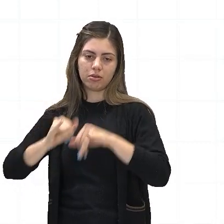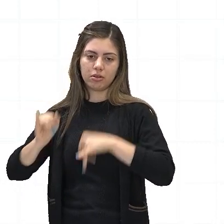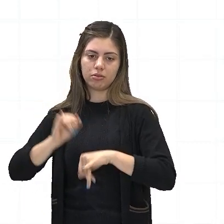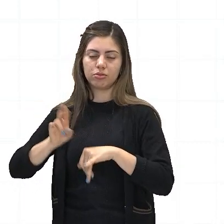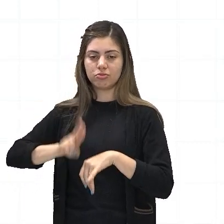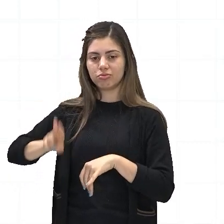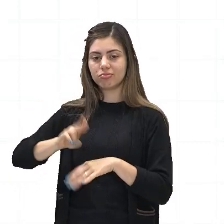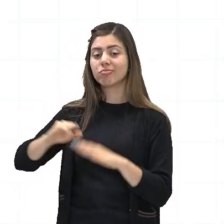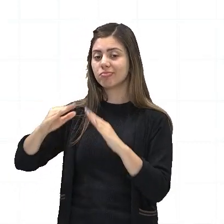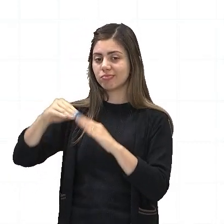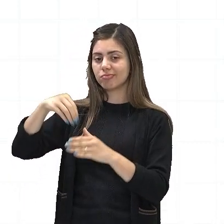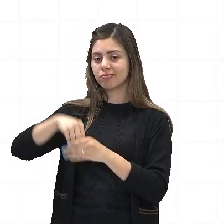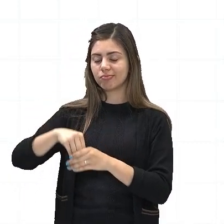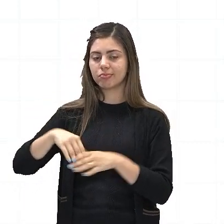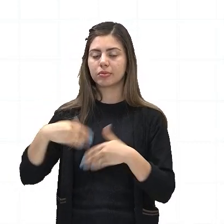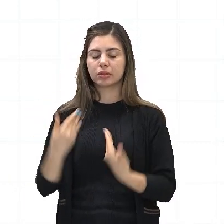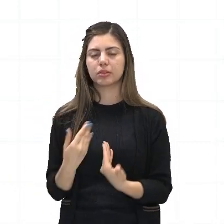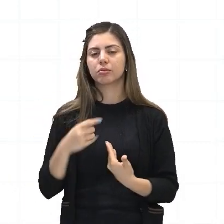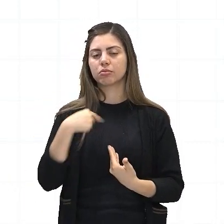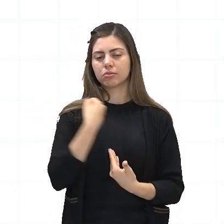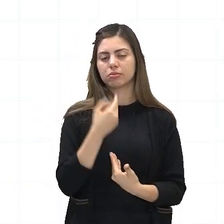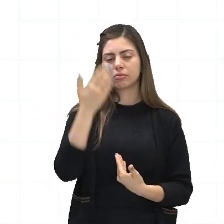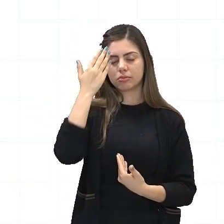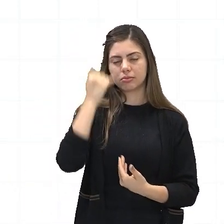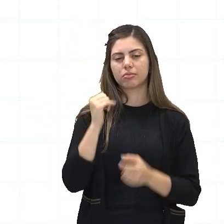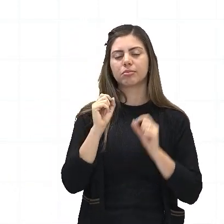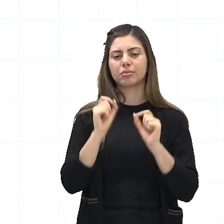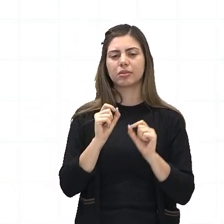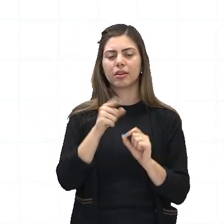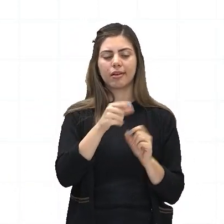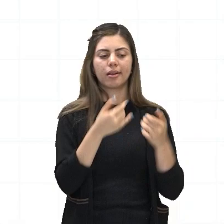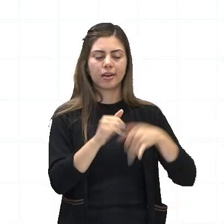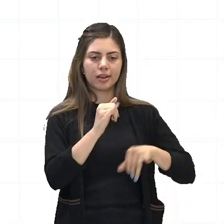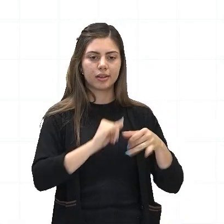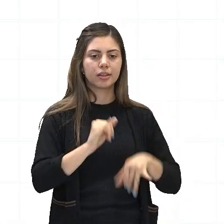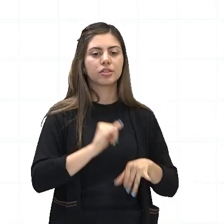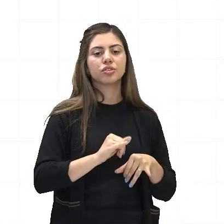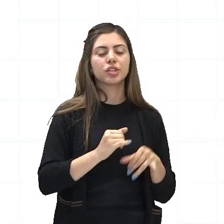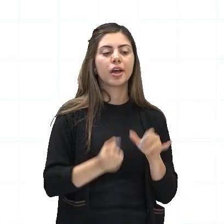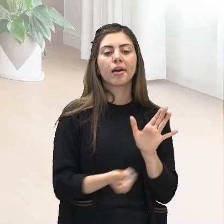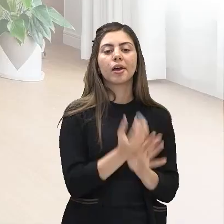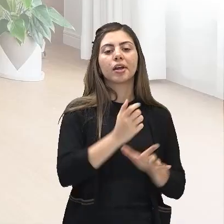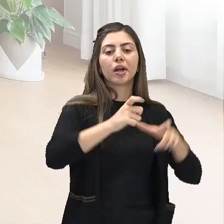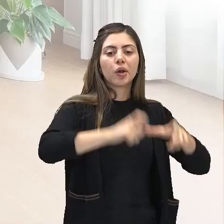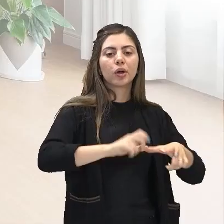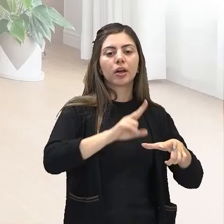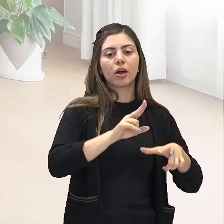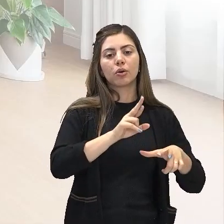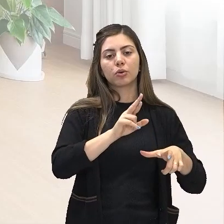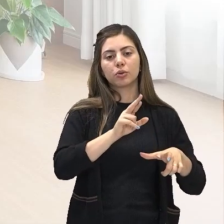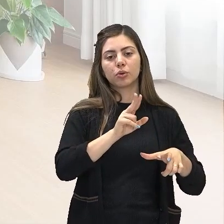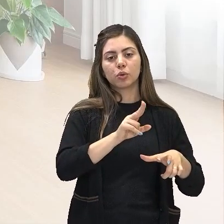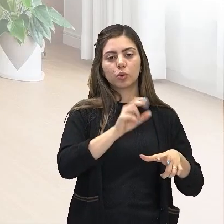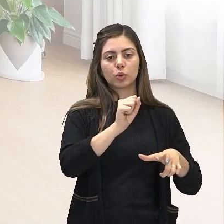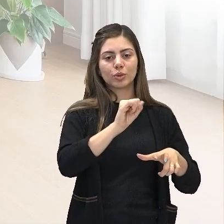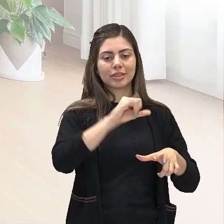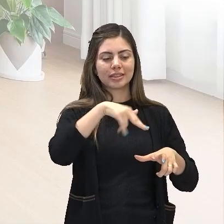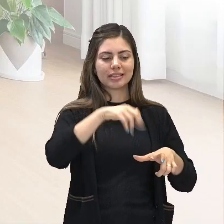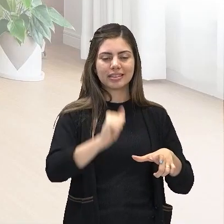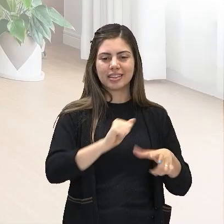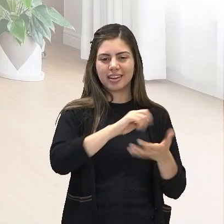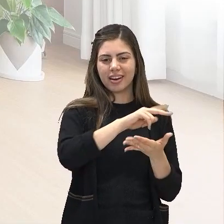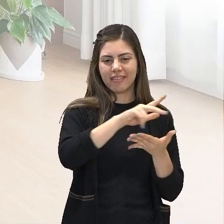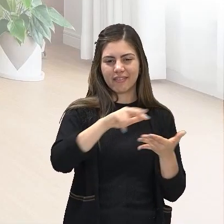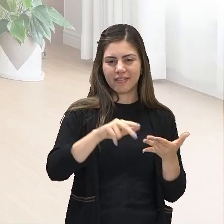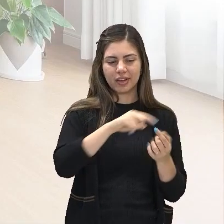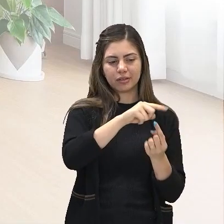sabe, né, já falou sobre essa energia elétrica, que vai ser gerada lá nas usinas, como a usina hidrelétrica, a usina termoelétrica,